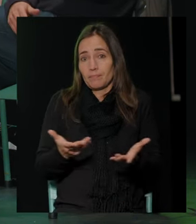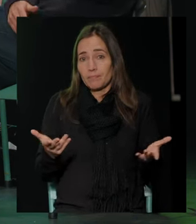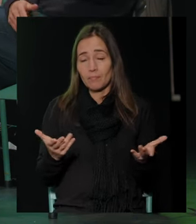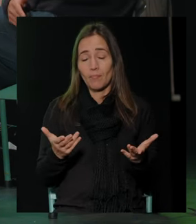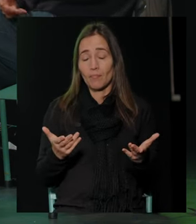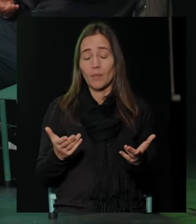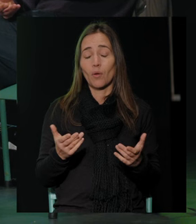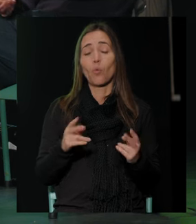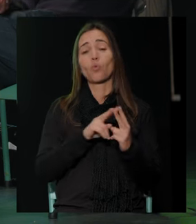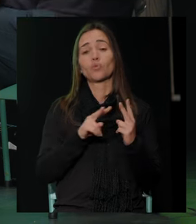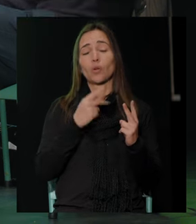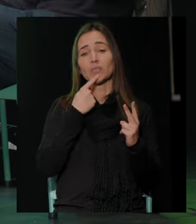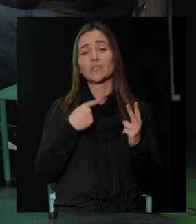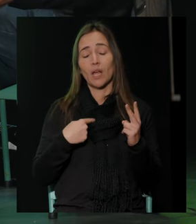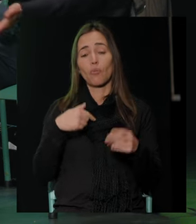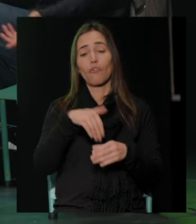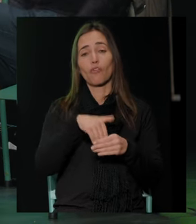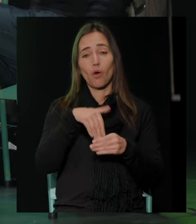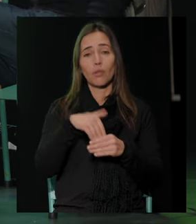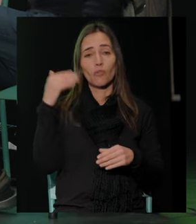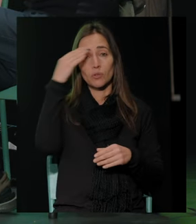E a argumentação que usaram foi